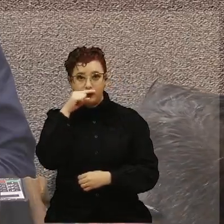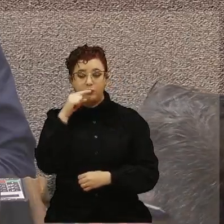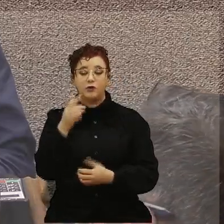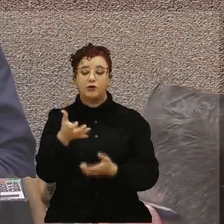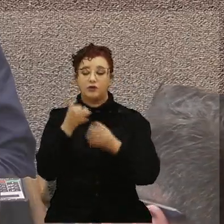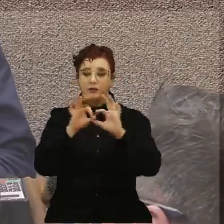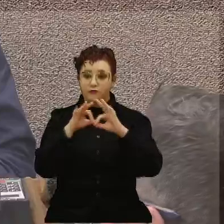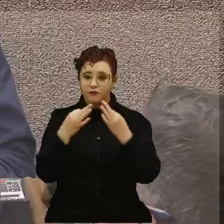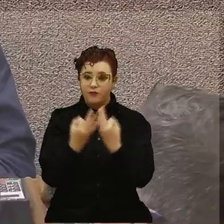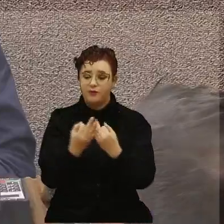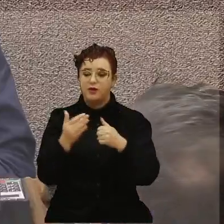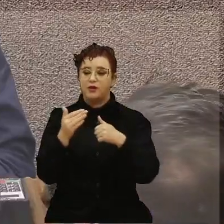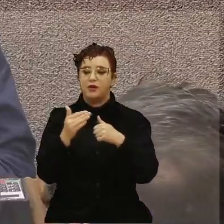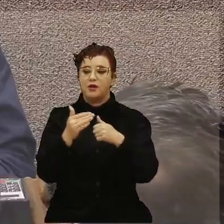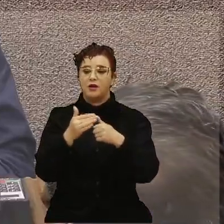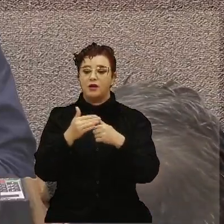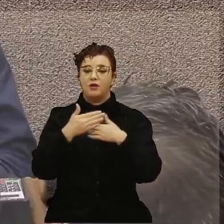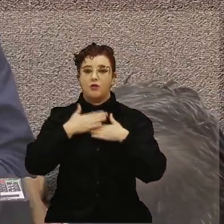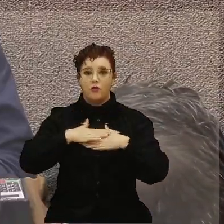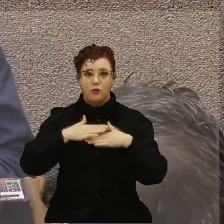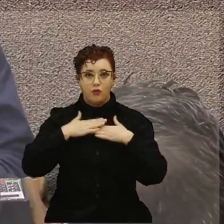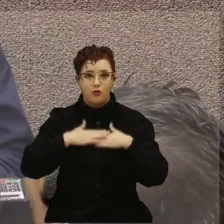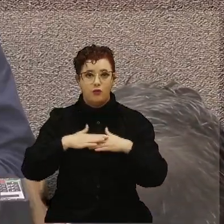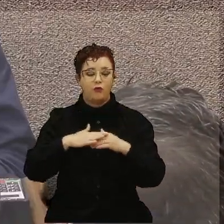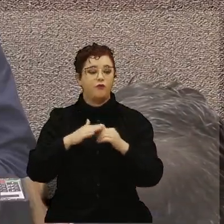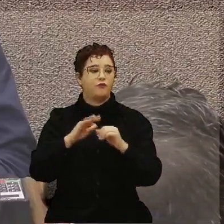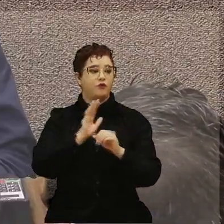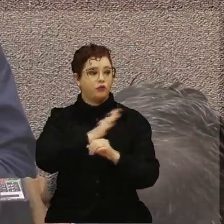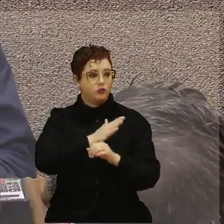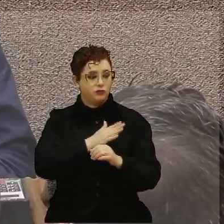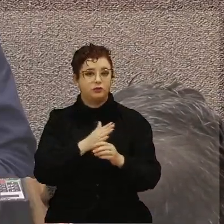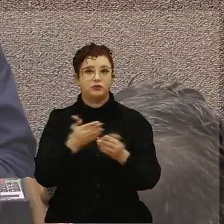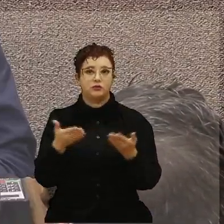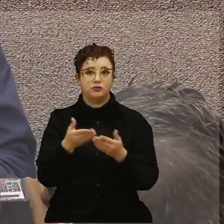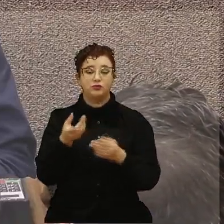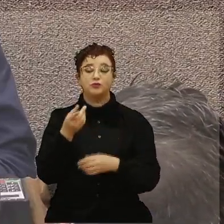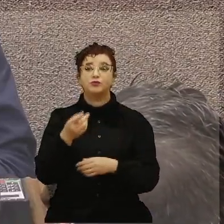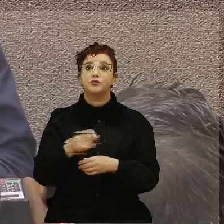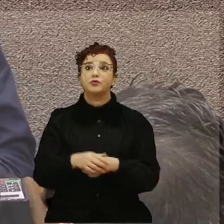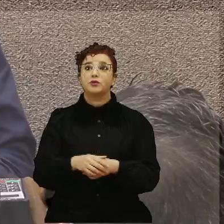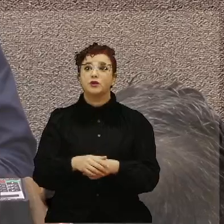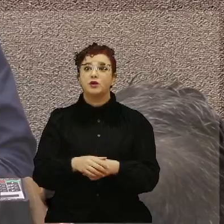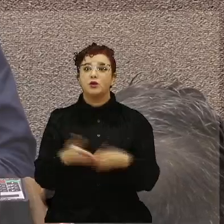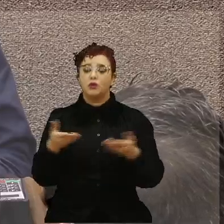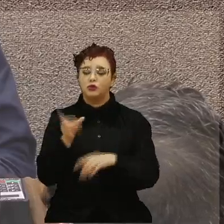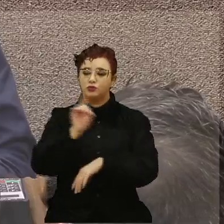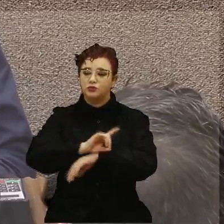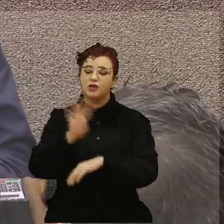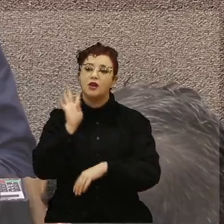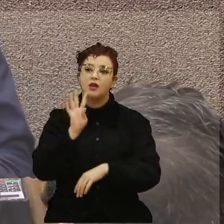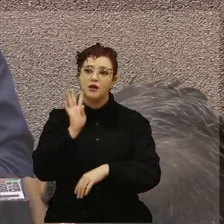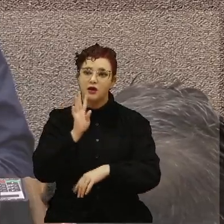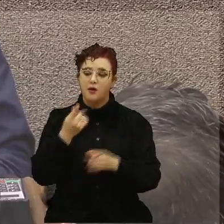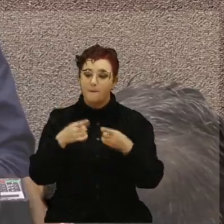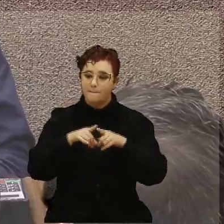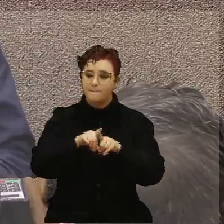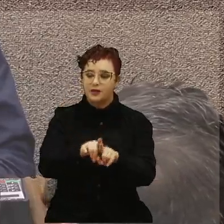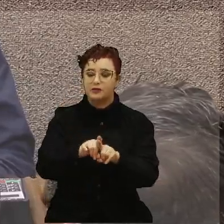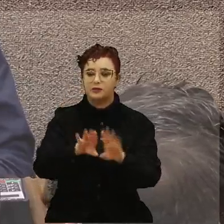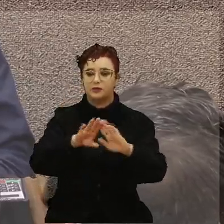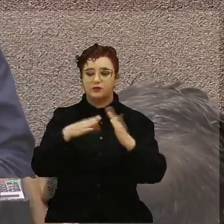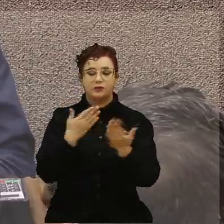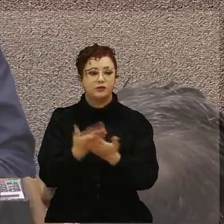para este momento. Vai ser um dia bem legal. Esse vereador soma por um dia em parceria com a Escola do Legislativo, com a